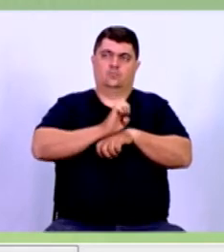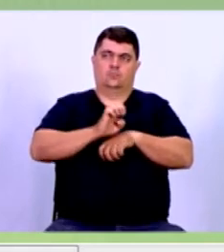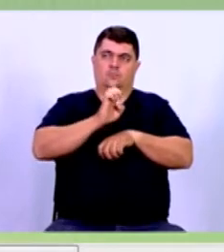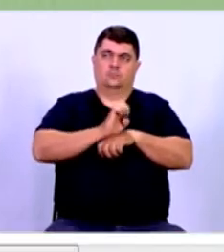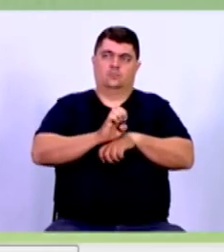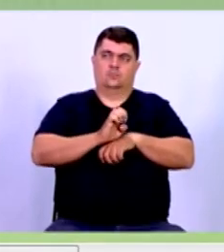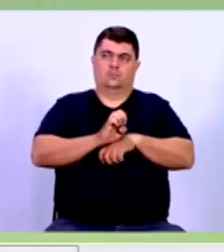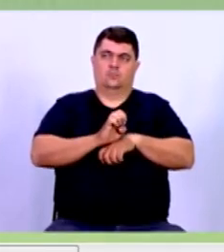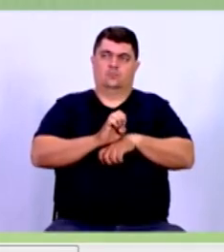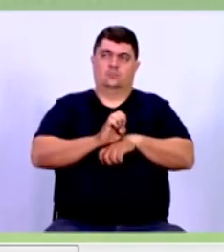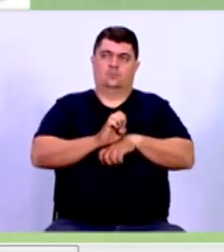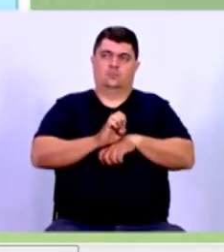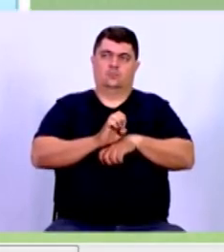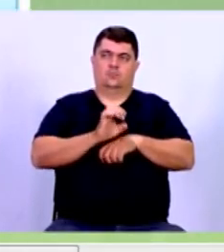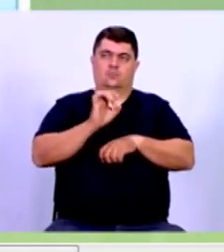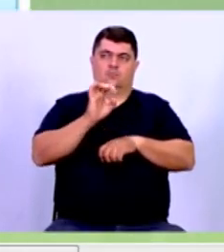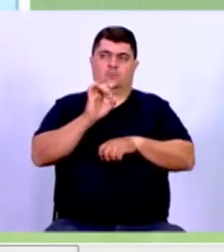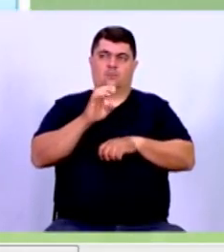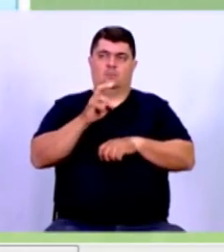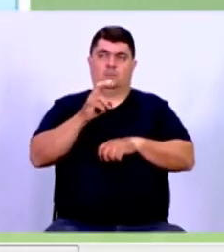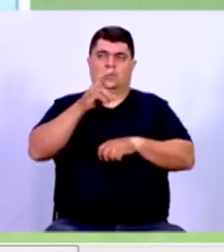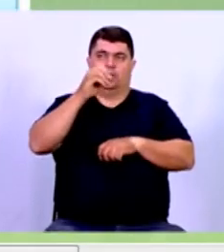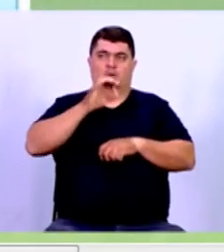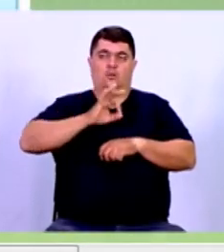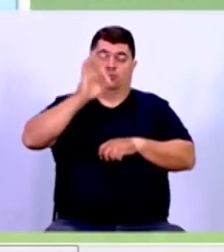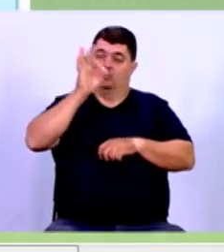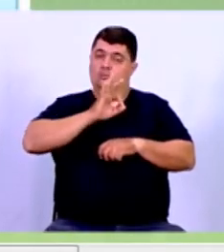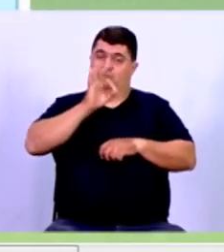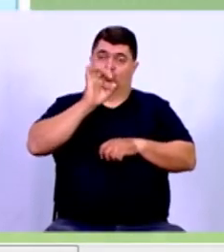Então, a gente tem, só pode ser cumprido com 50%.